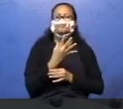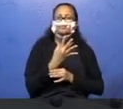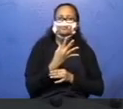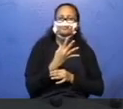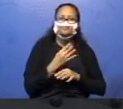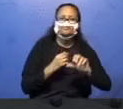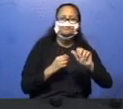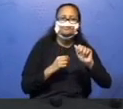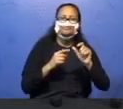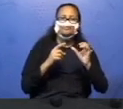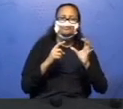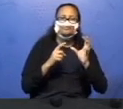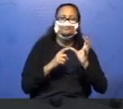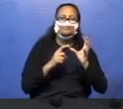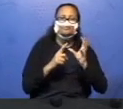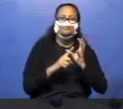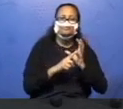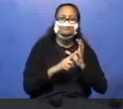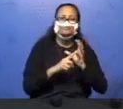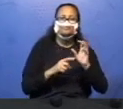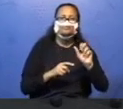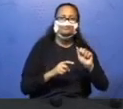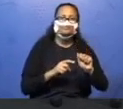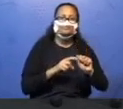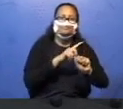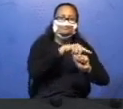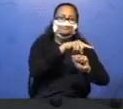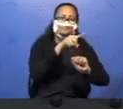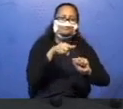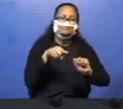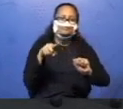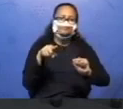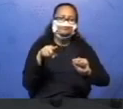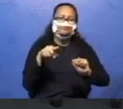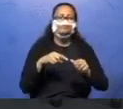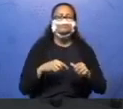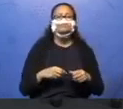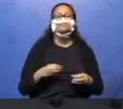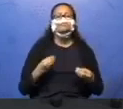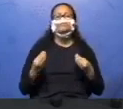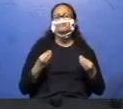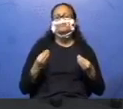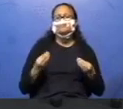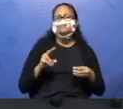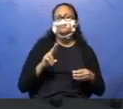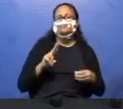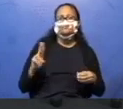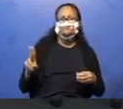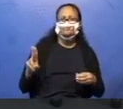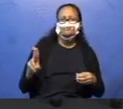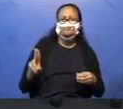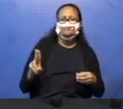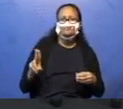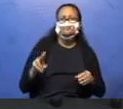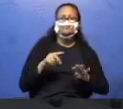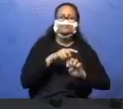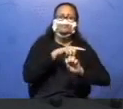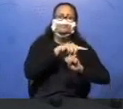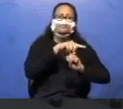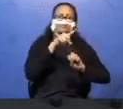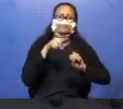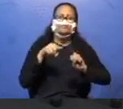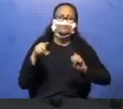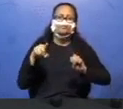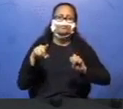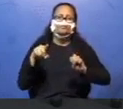vogal A. Você sabe como é o nome do sinal que está sobre a letra A e para que